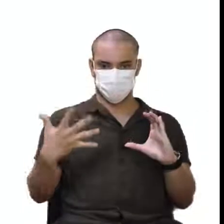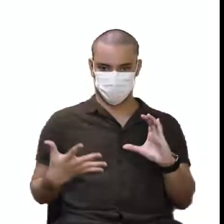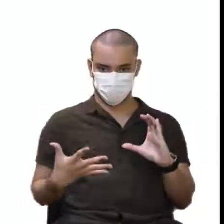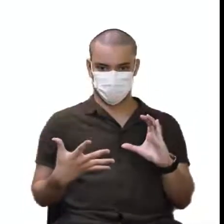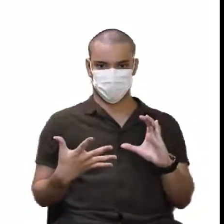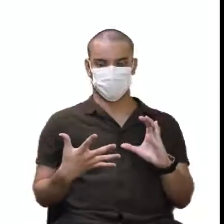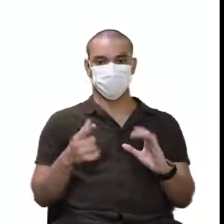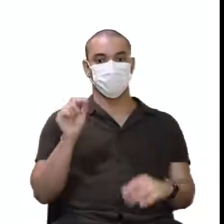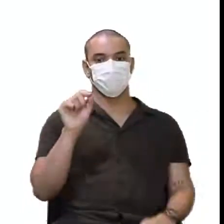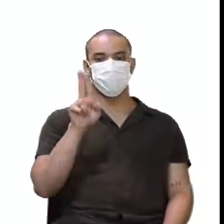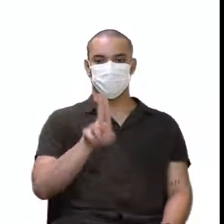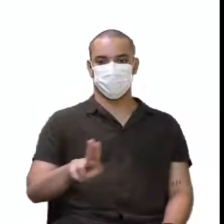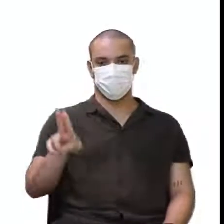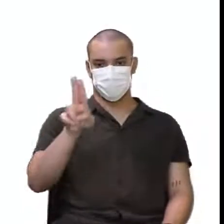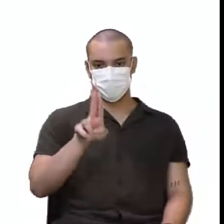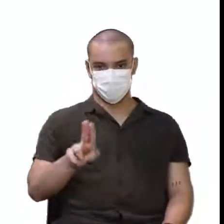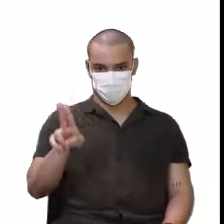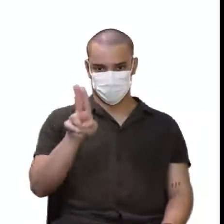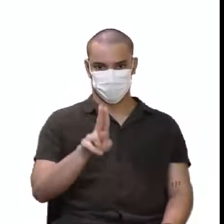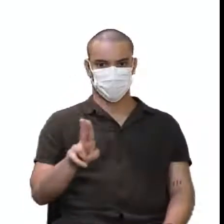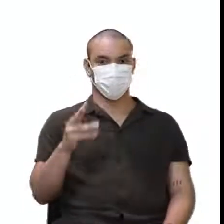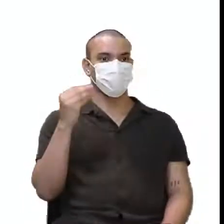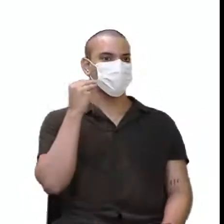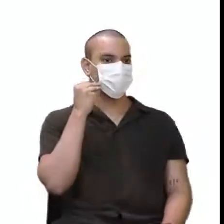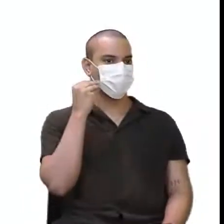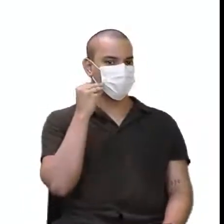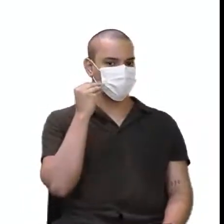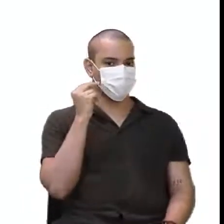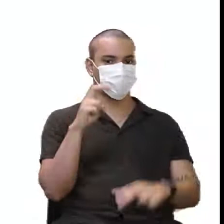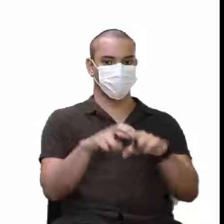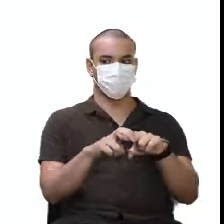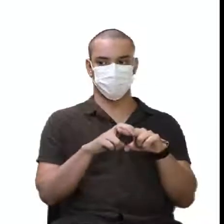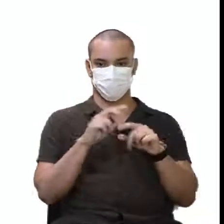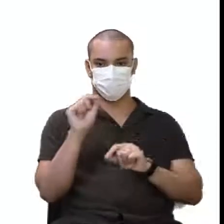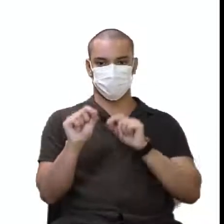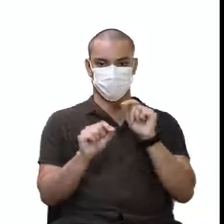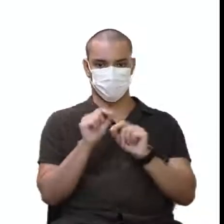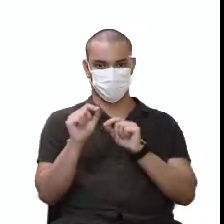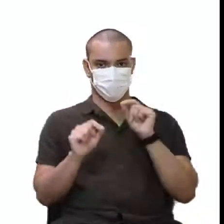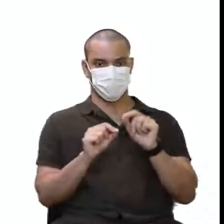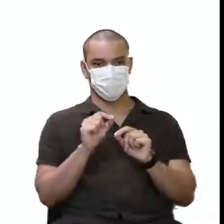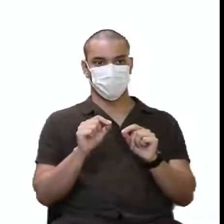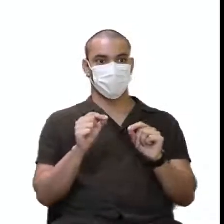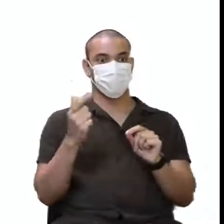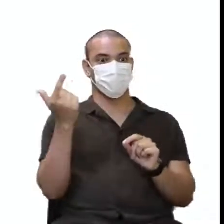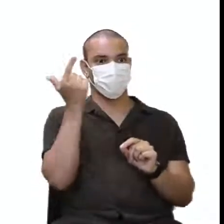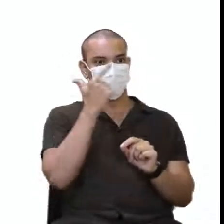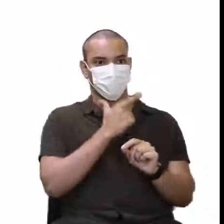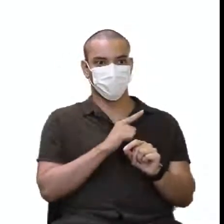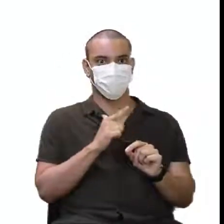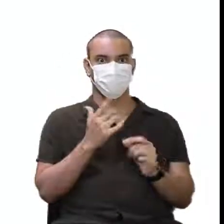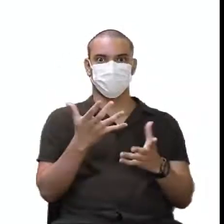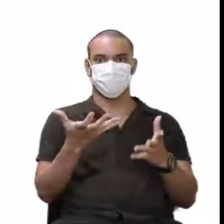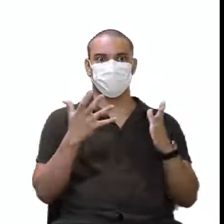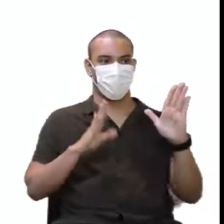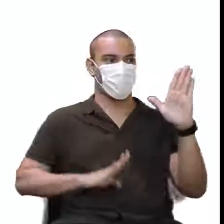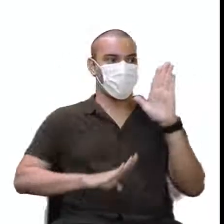que utilizaria nos seus experimentos. Então, para chegar no que ele queria,